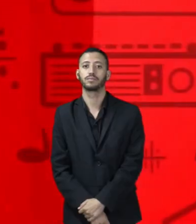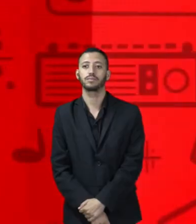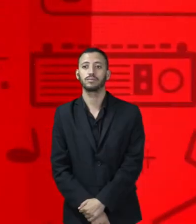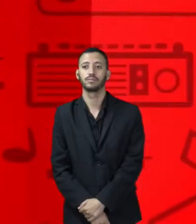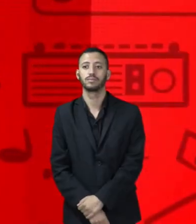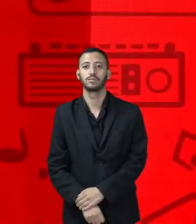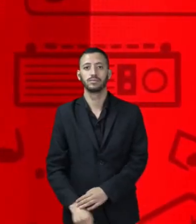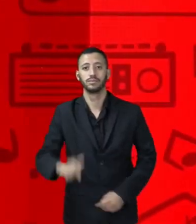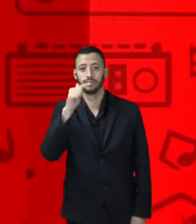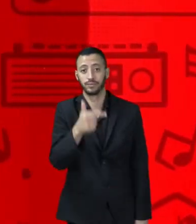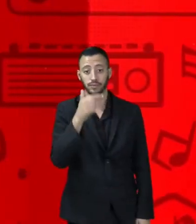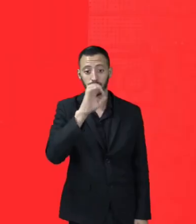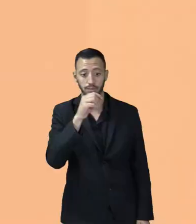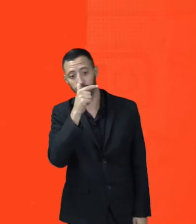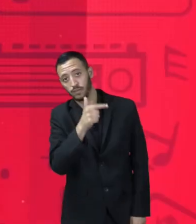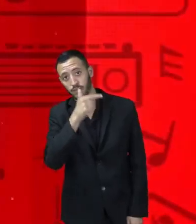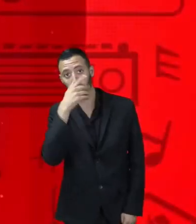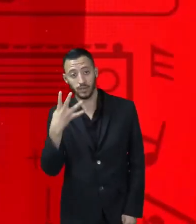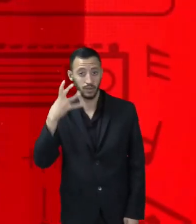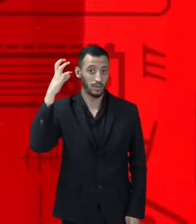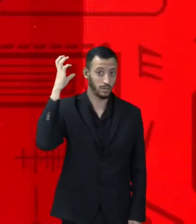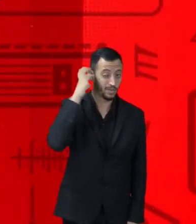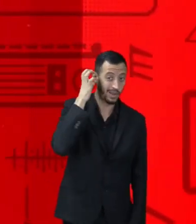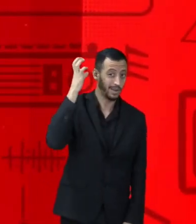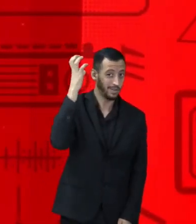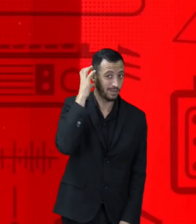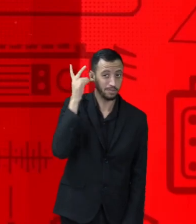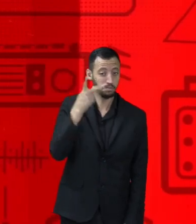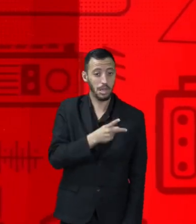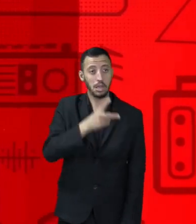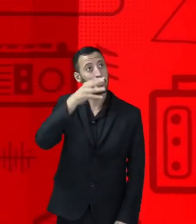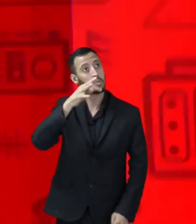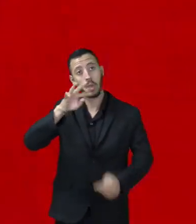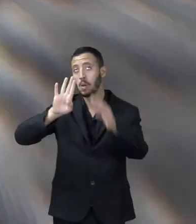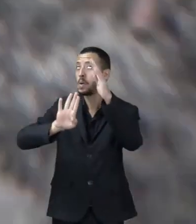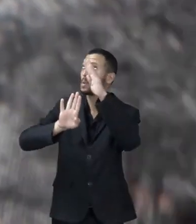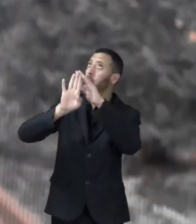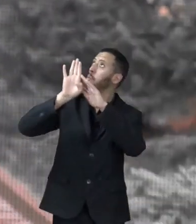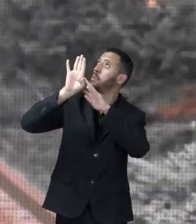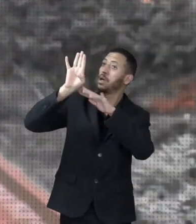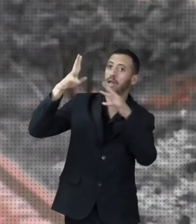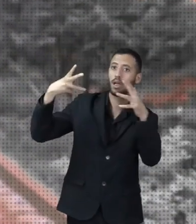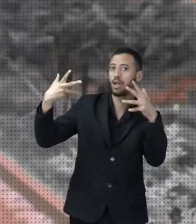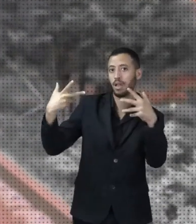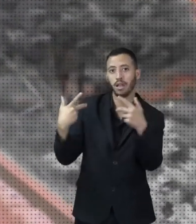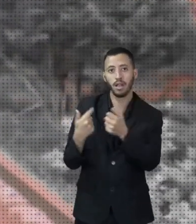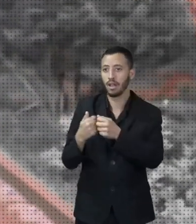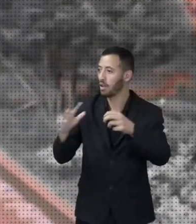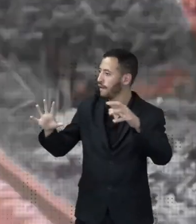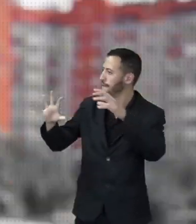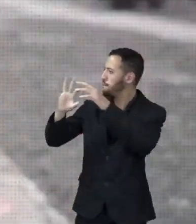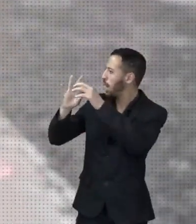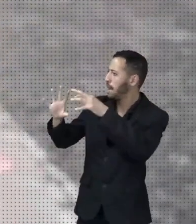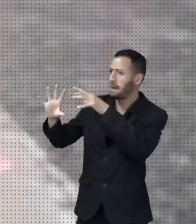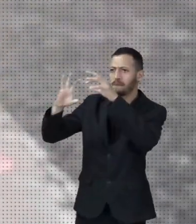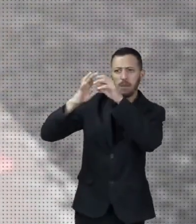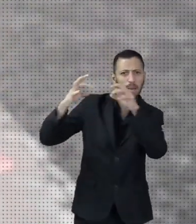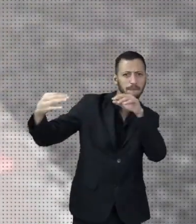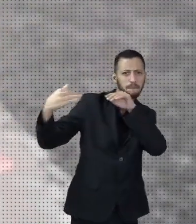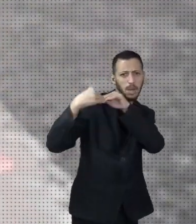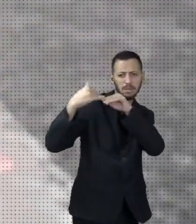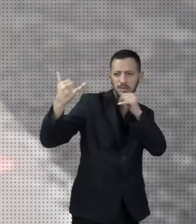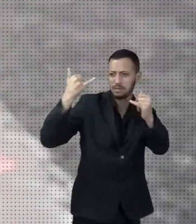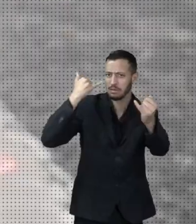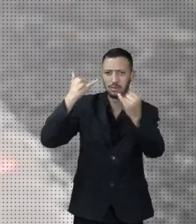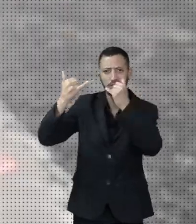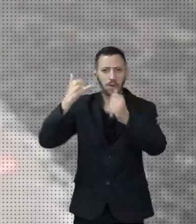Em 2024, a Rádio PT conquistou um crescimento impressionante, conectando mais e mais pessoas com informação